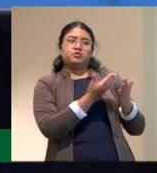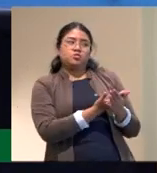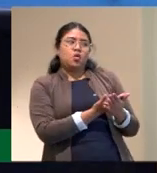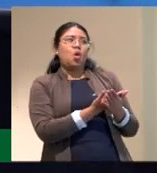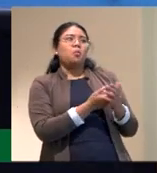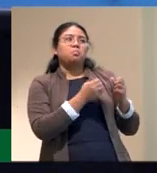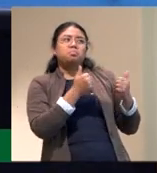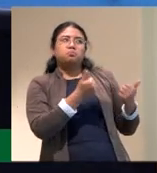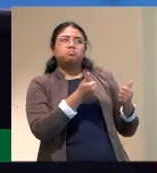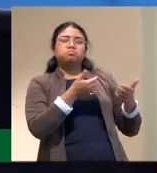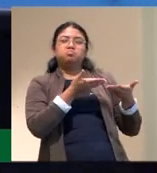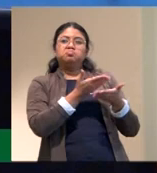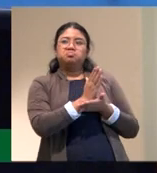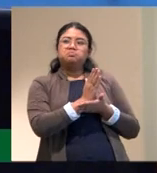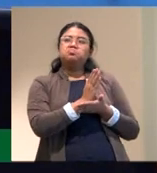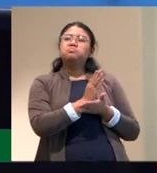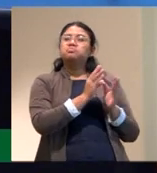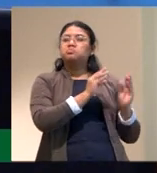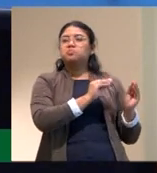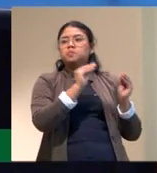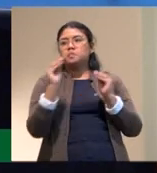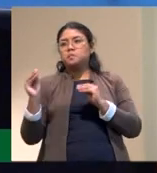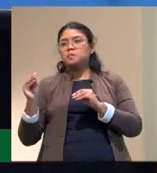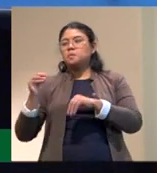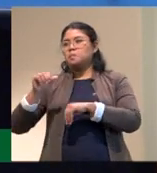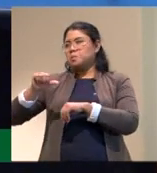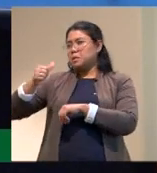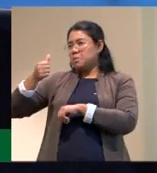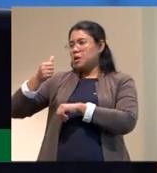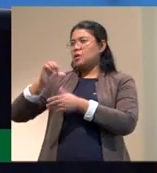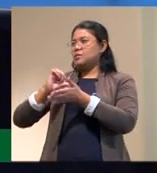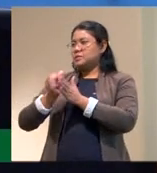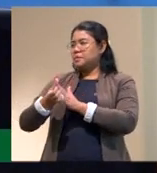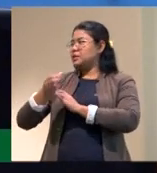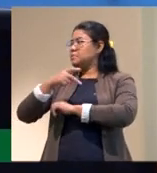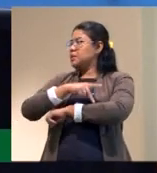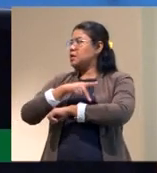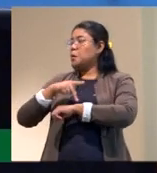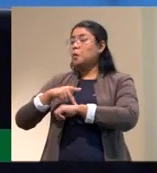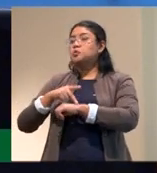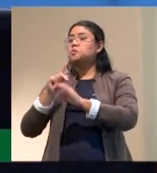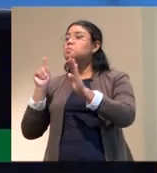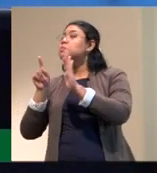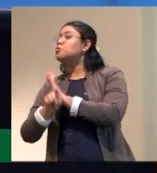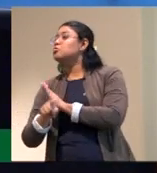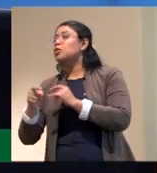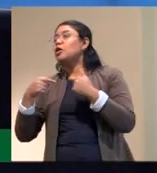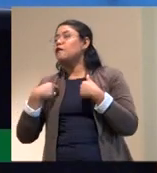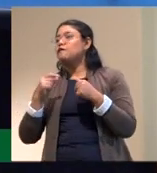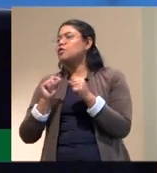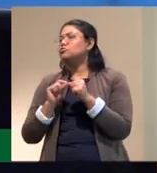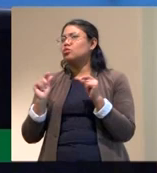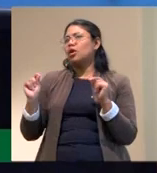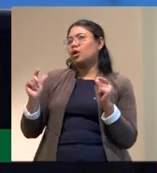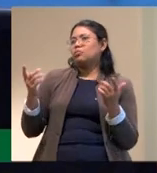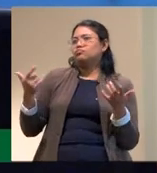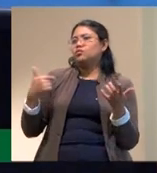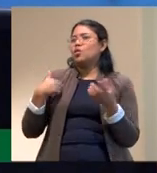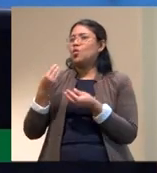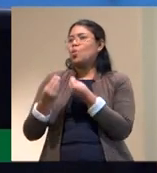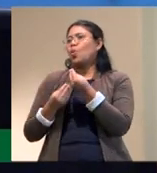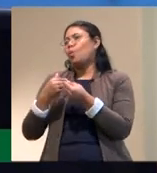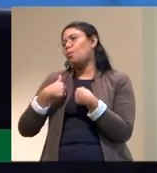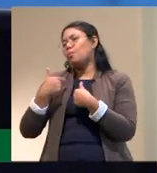no meu primeiro ano, né, de pedagogia, segundo, eu acho, e fui perguntar para ela, então, como é que eu